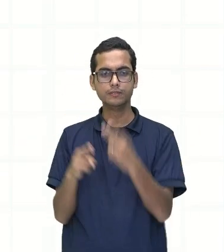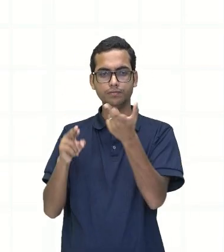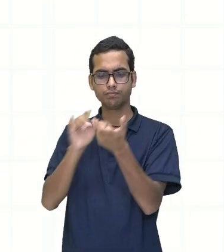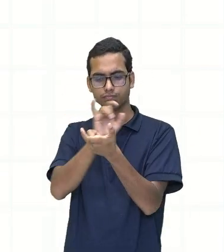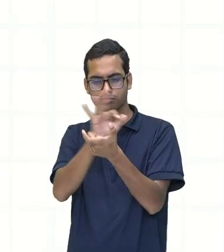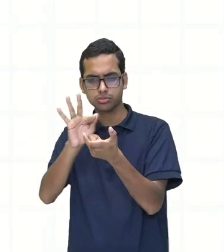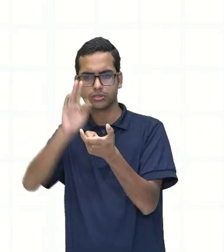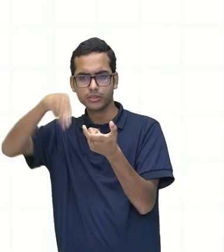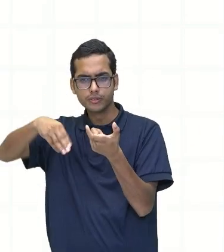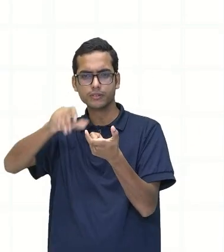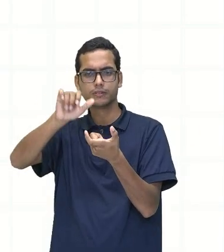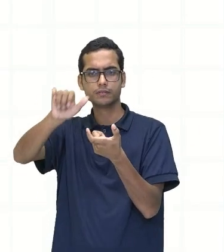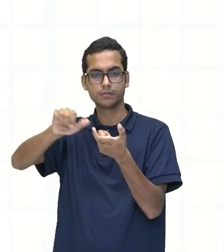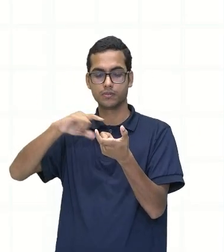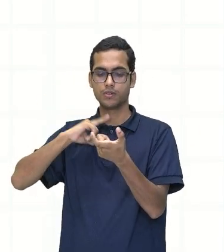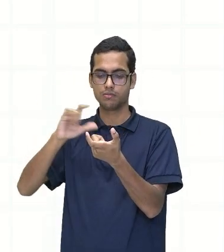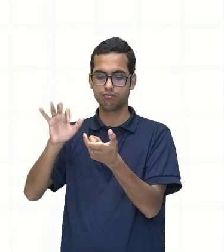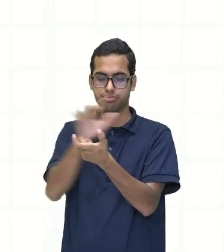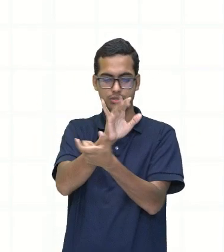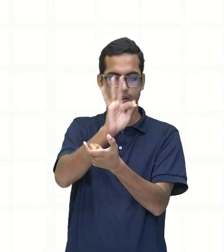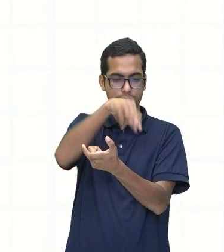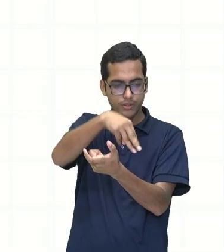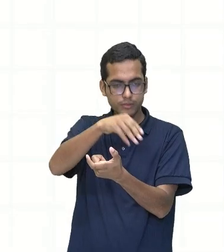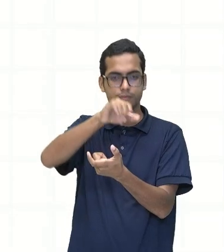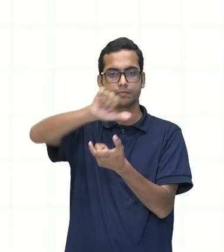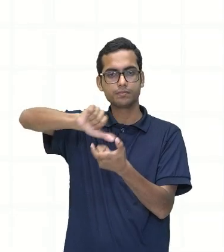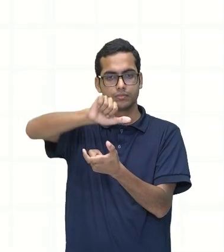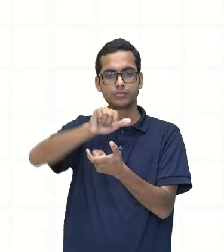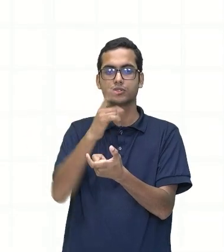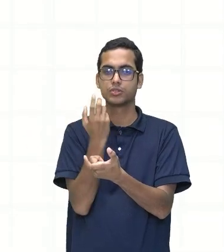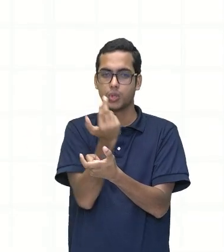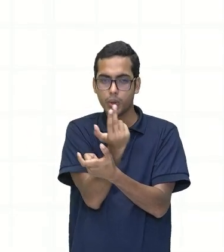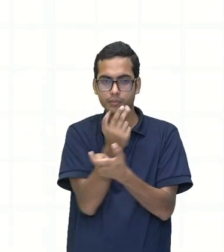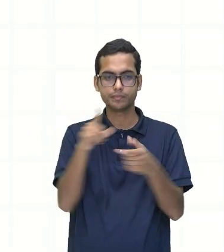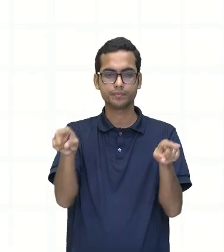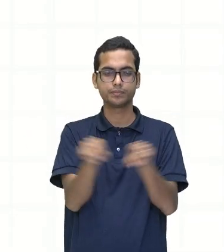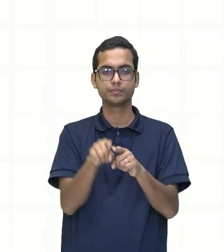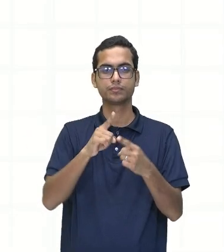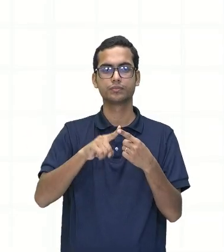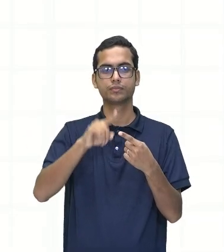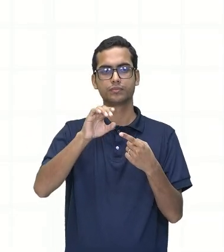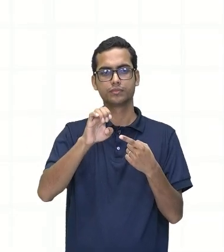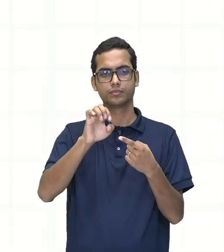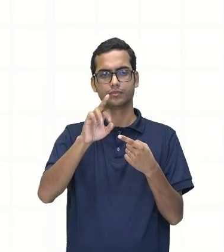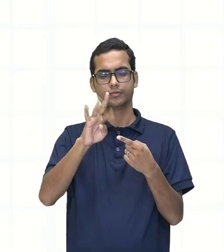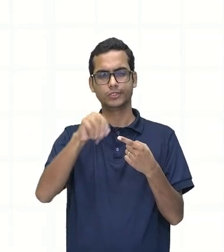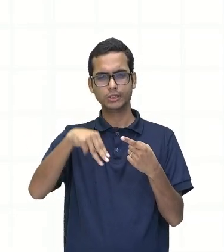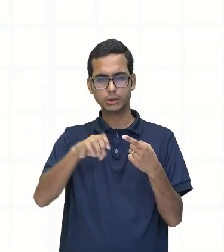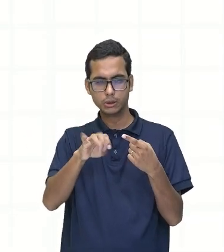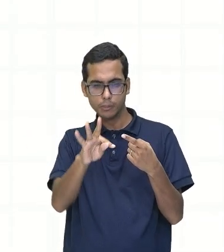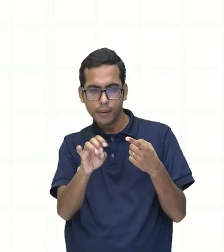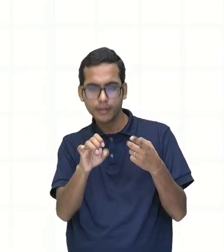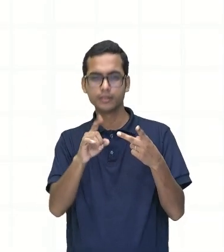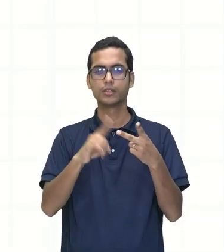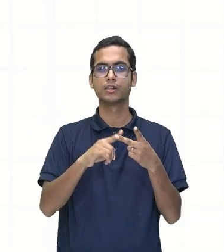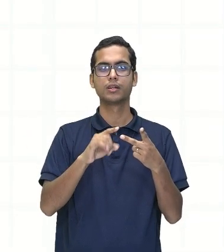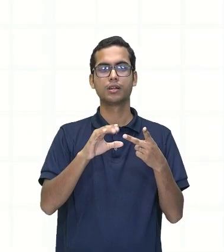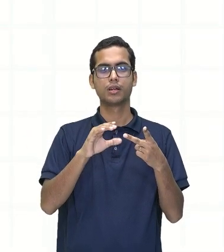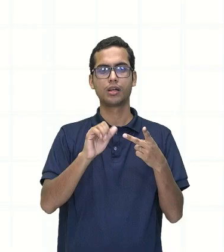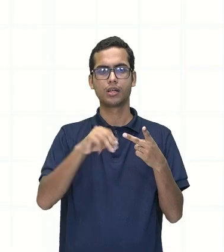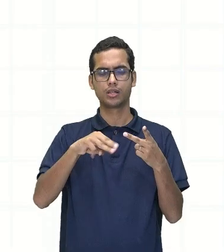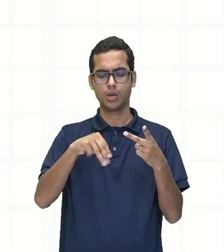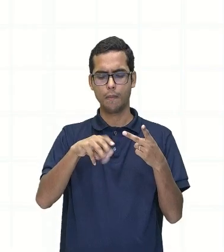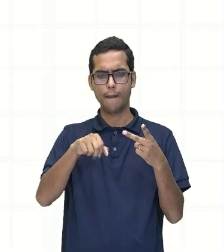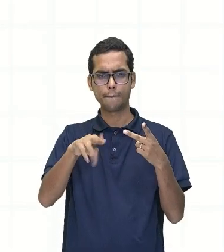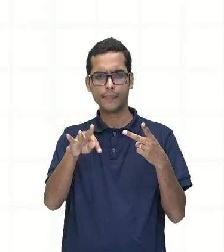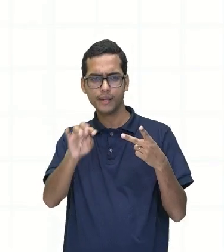como certamente, realizaram, calmamente e alegremente, né? Quando pergunta lá do planejamento. Então, vejo que,